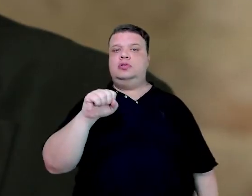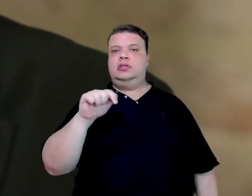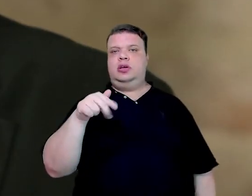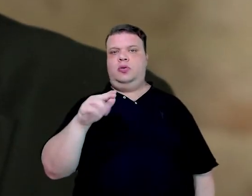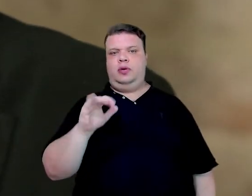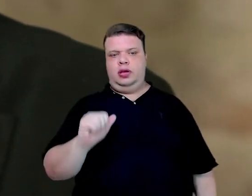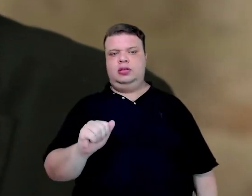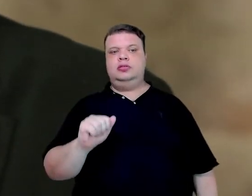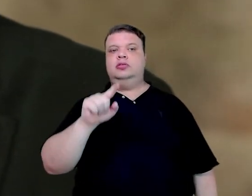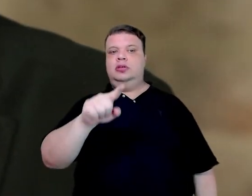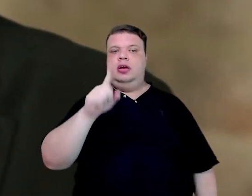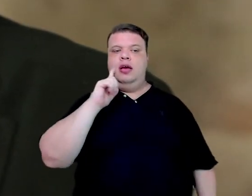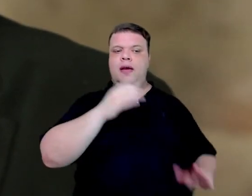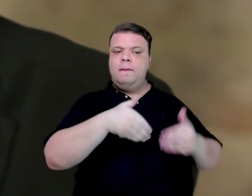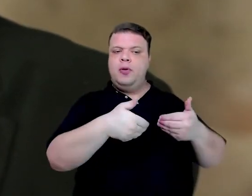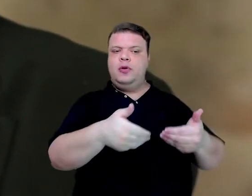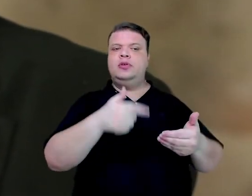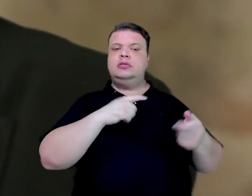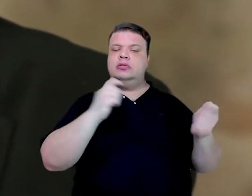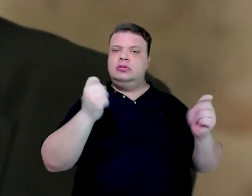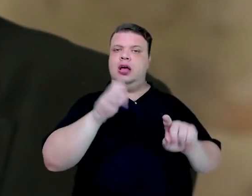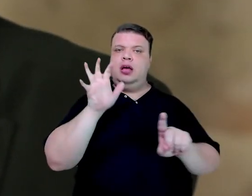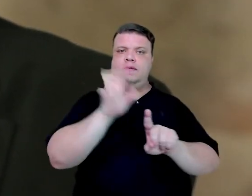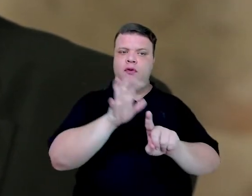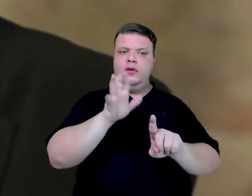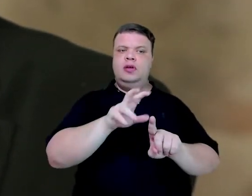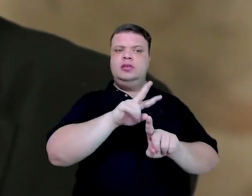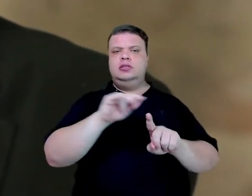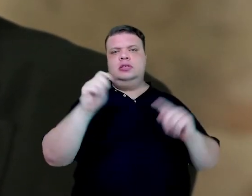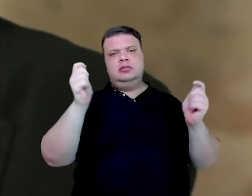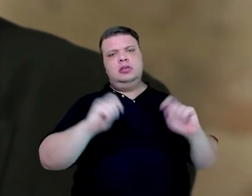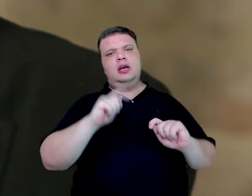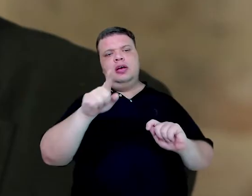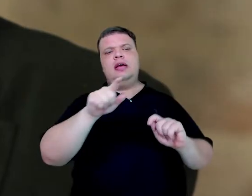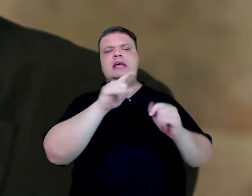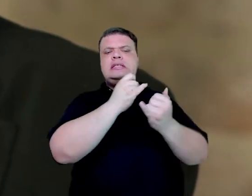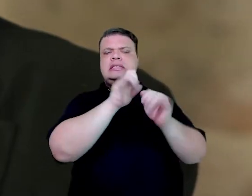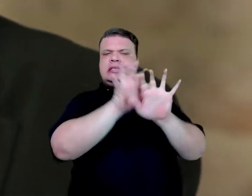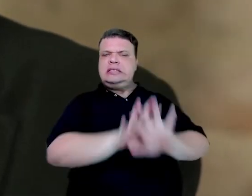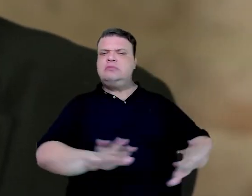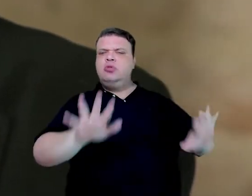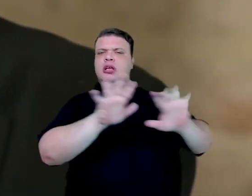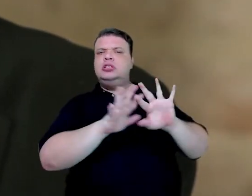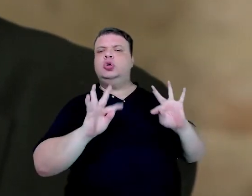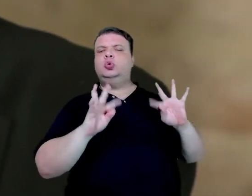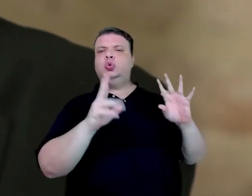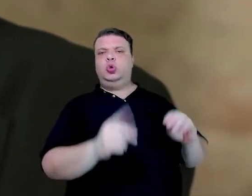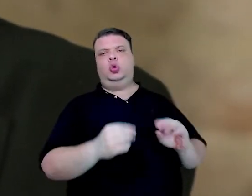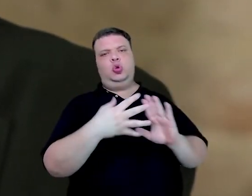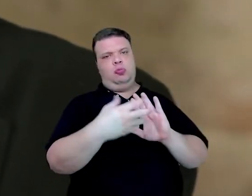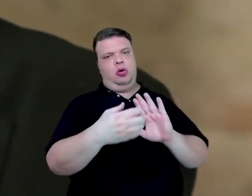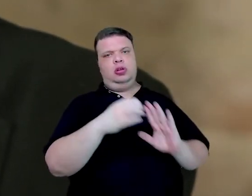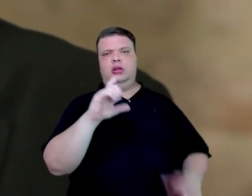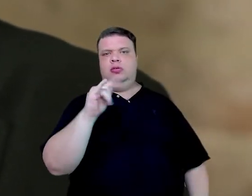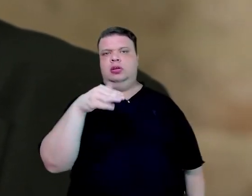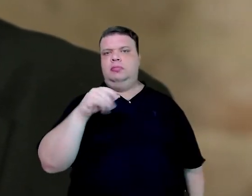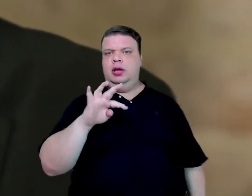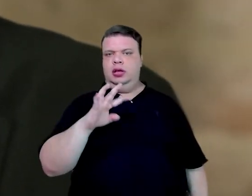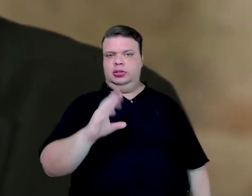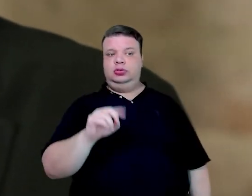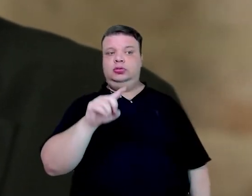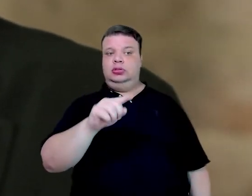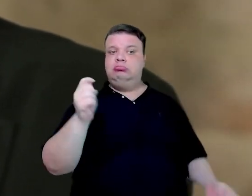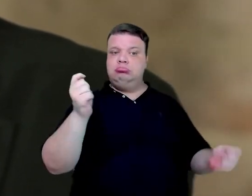climáticos. Dessa maneira, a gente tem que sempre estar atento para analisar cada um